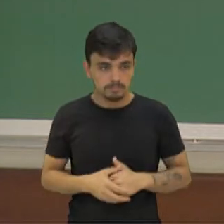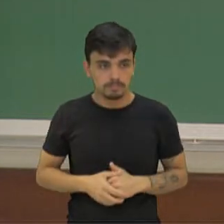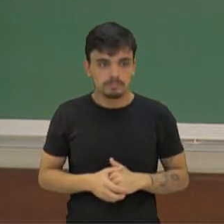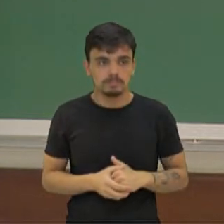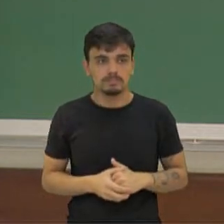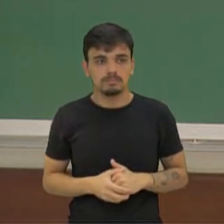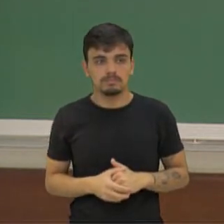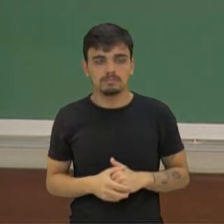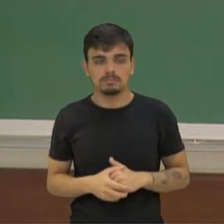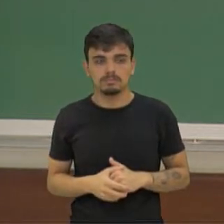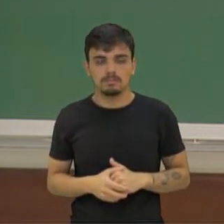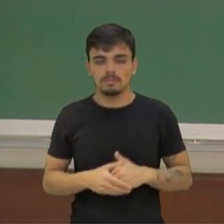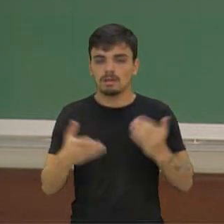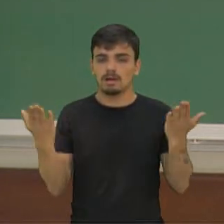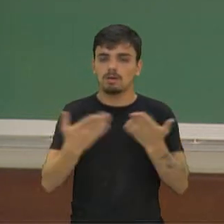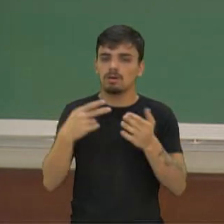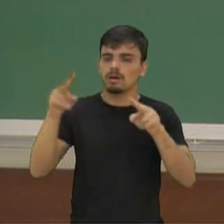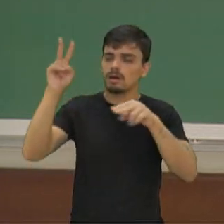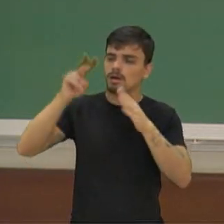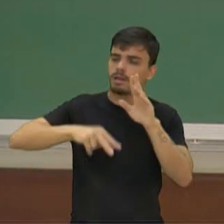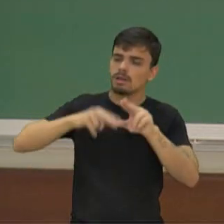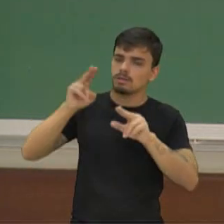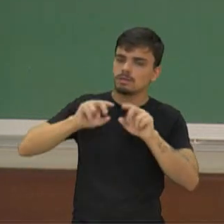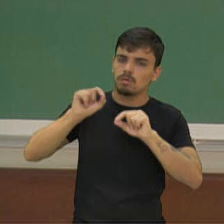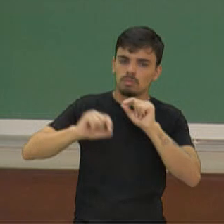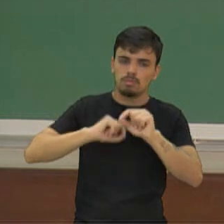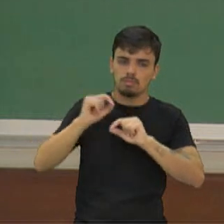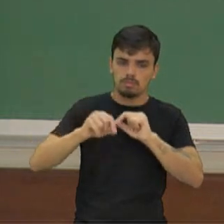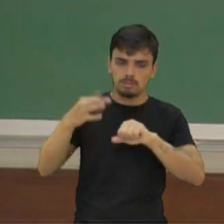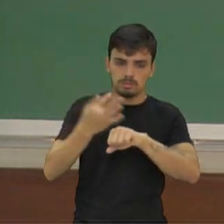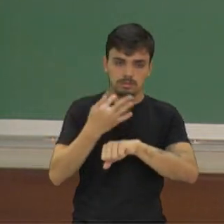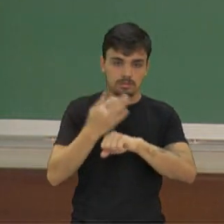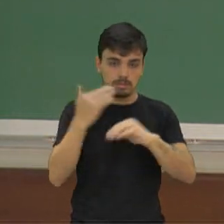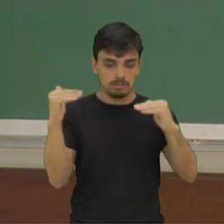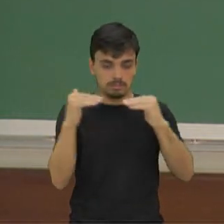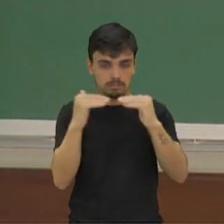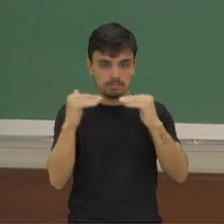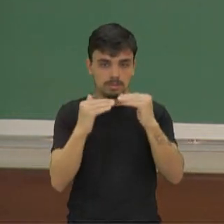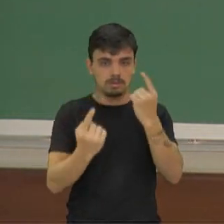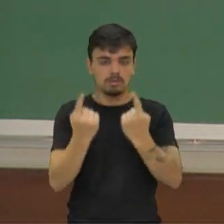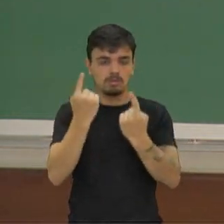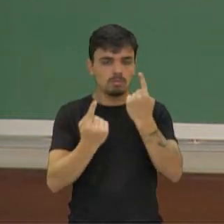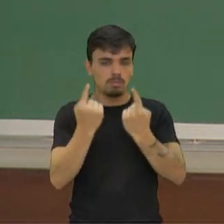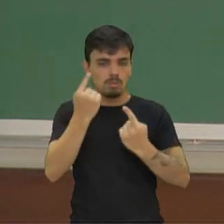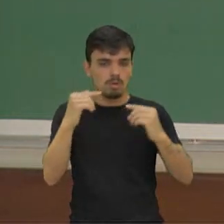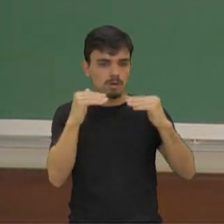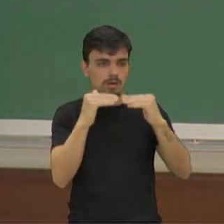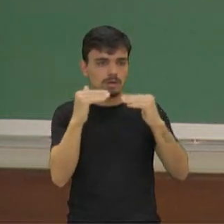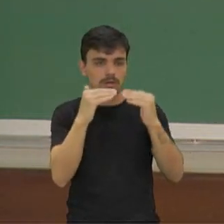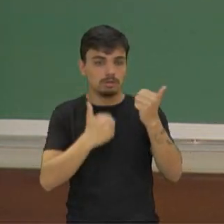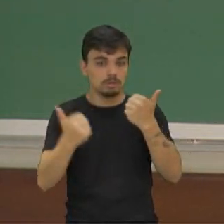Gente, agora nós vamos analisar a resistência equivalente. Nós vamos descobrir qual é a resistência que substitui o efeito dessas 3 resistências